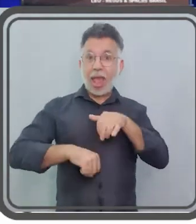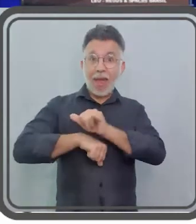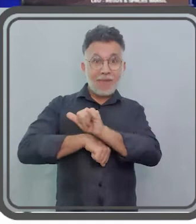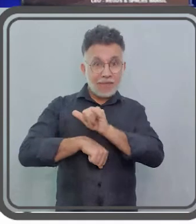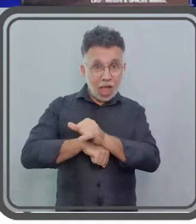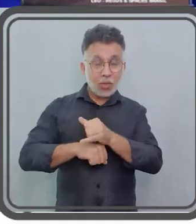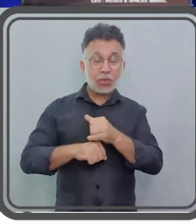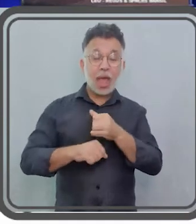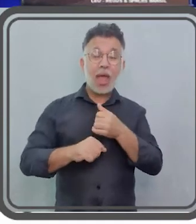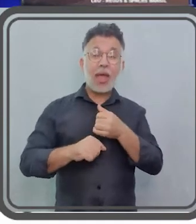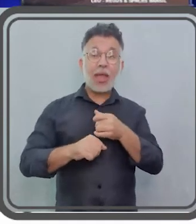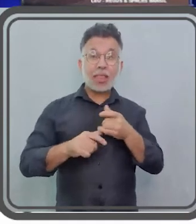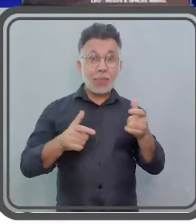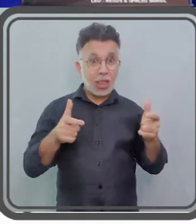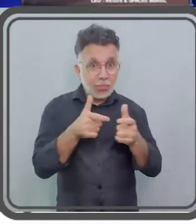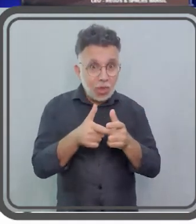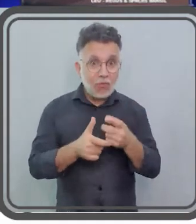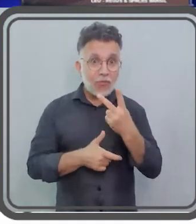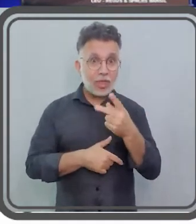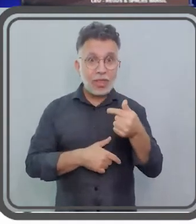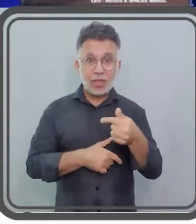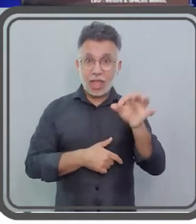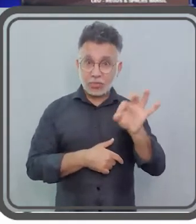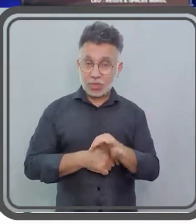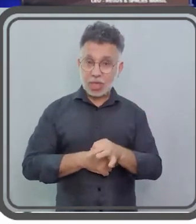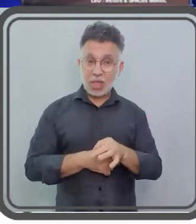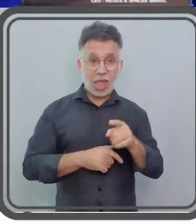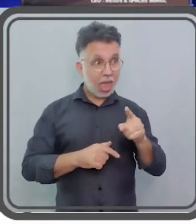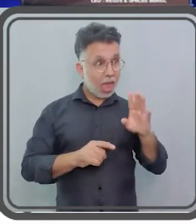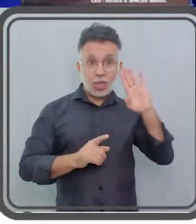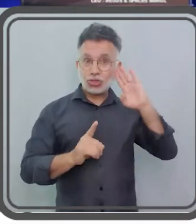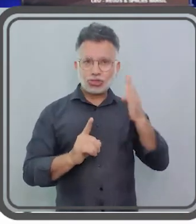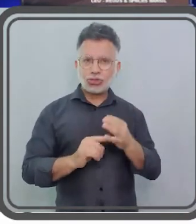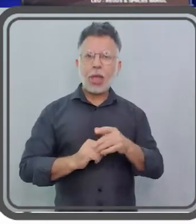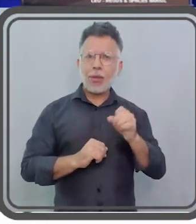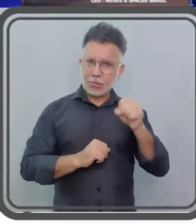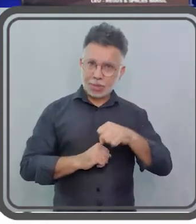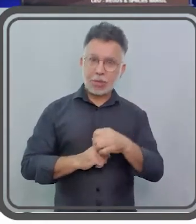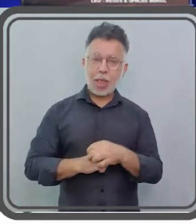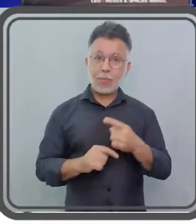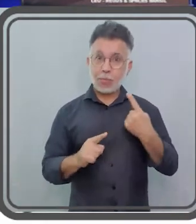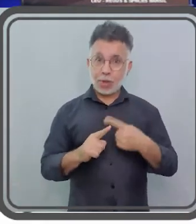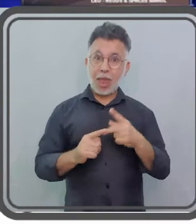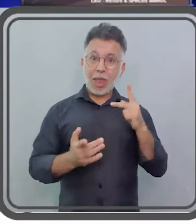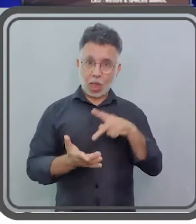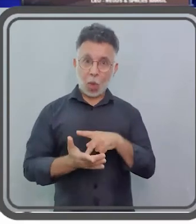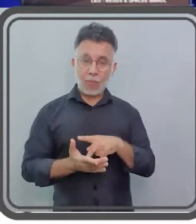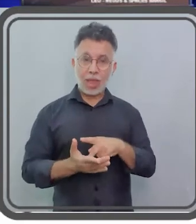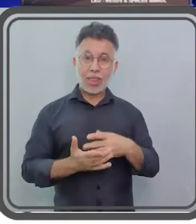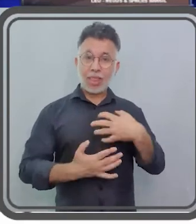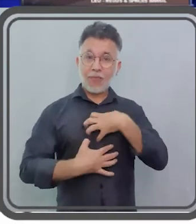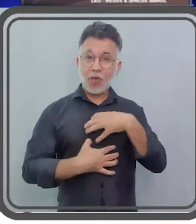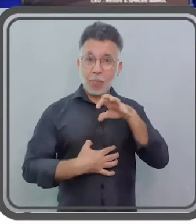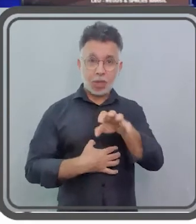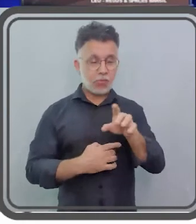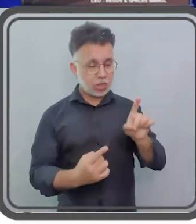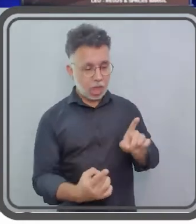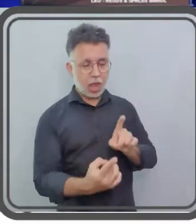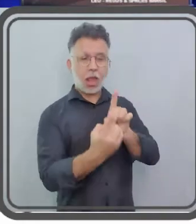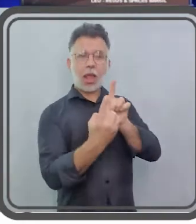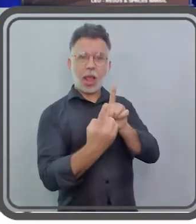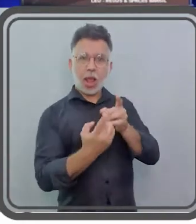27%. Isso é significativo. Então você fala, é direto? É sim, direto. Porque realmente, na forma que você aborda